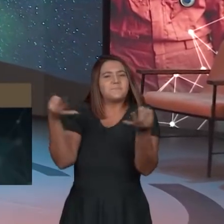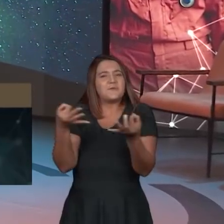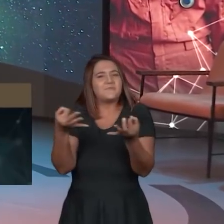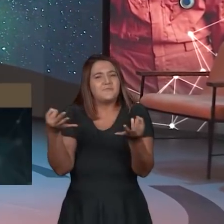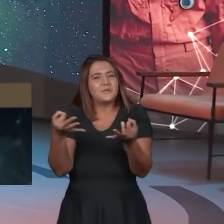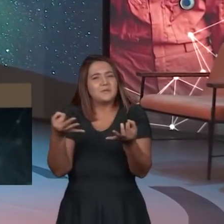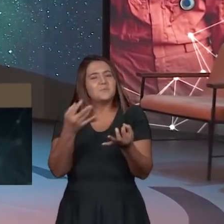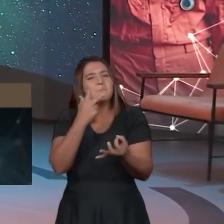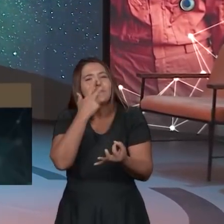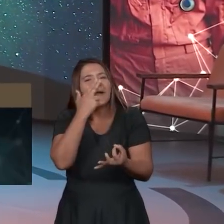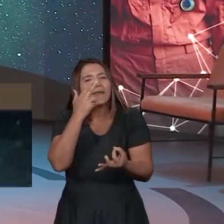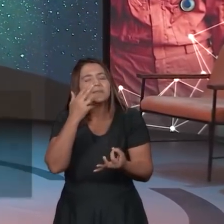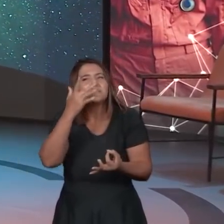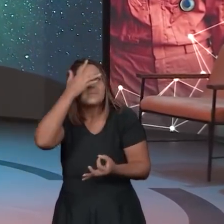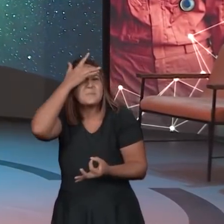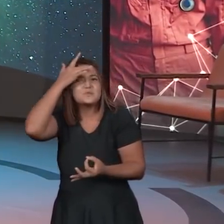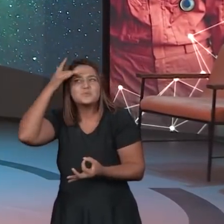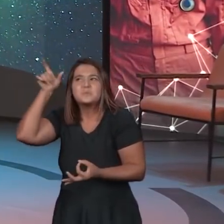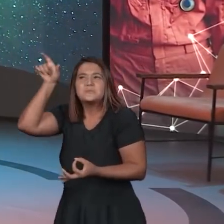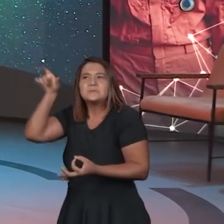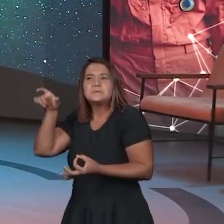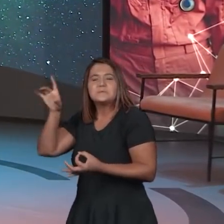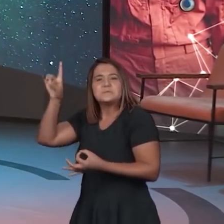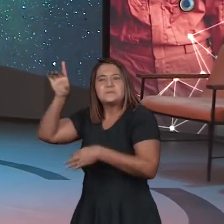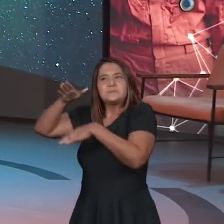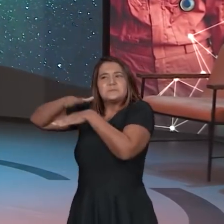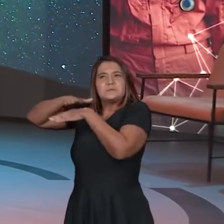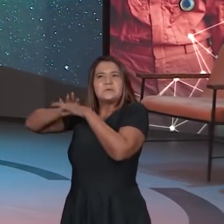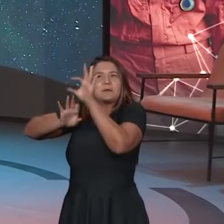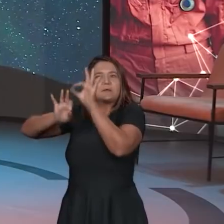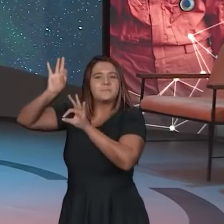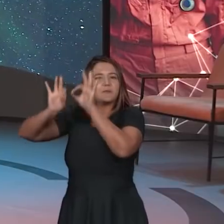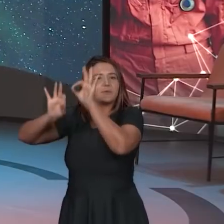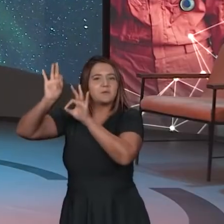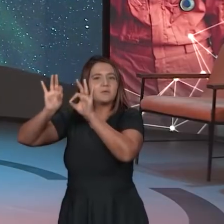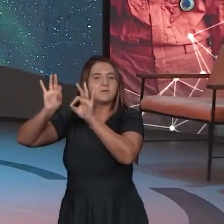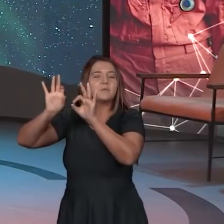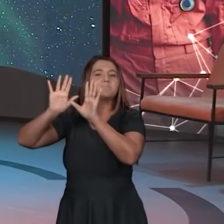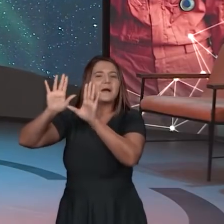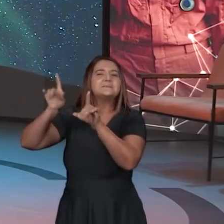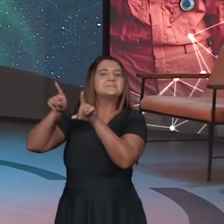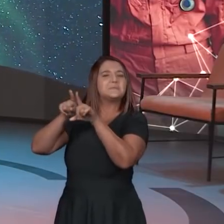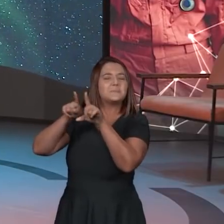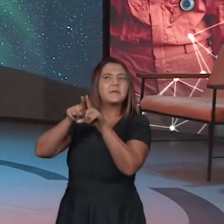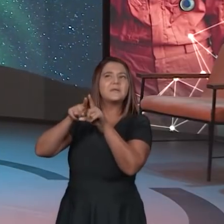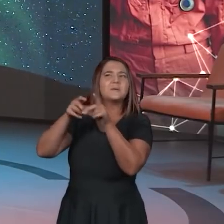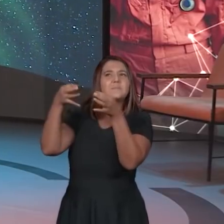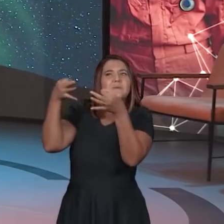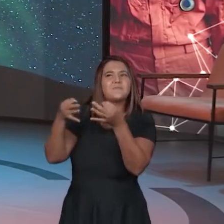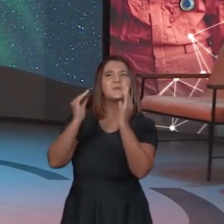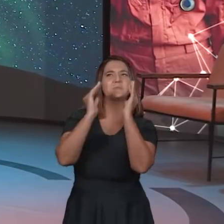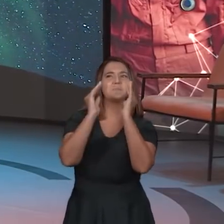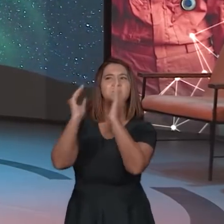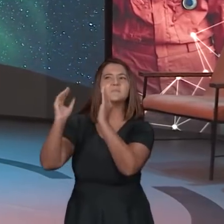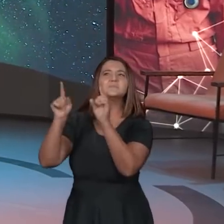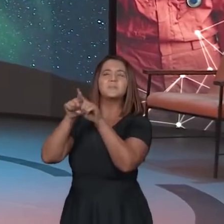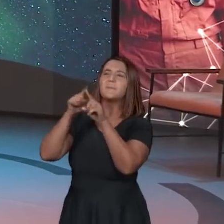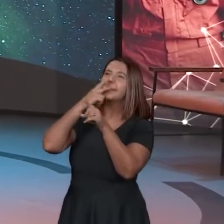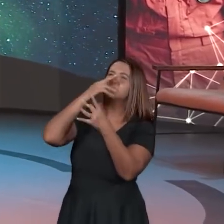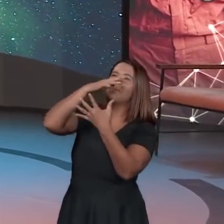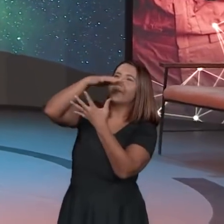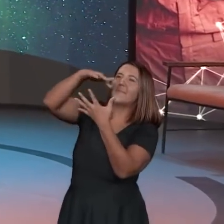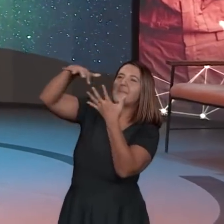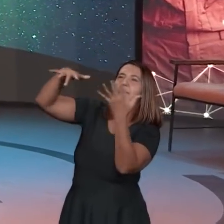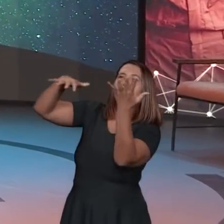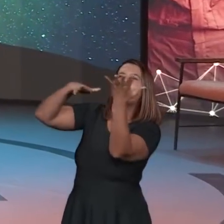parece que foi preparado para nós estarmos aqui, mas tem algo nele que é tão caótico. Eu posso, de maneira acadêmica, dizer: o cosmos